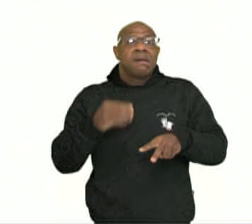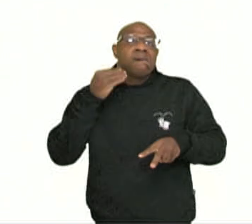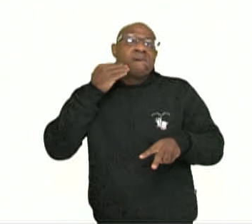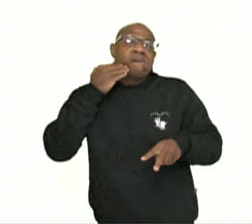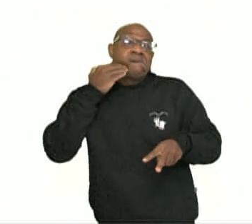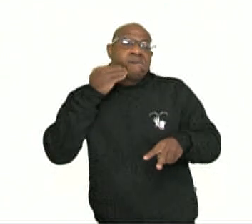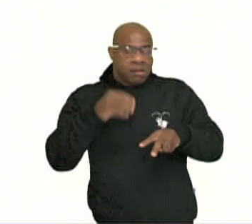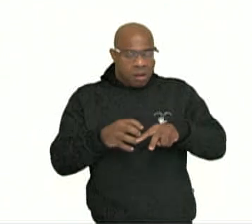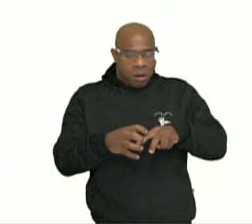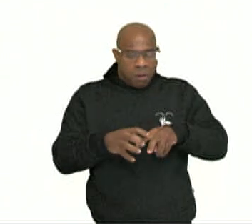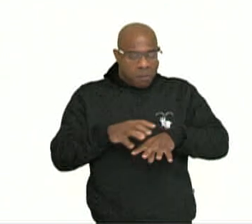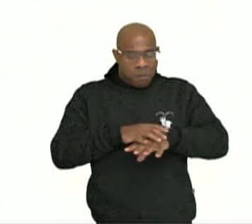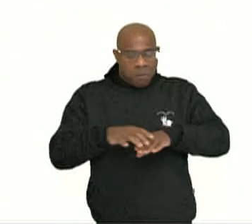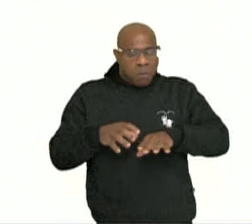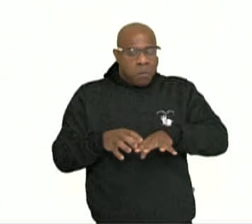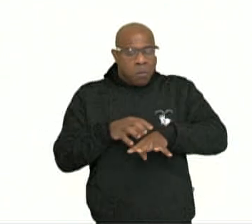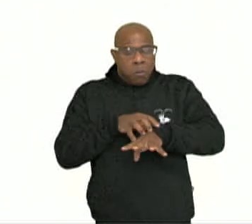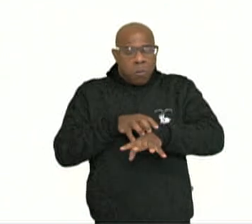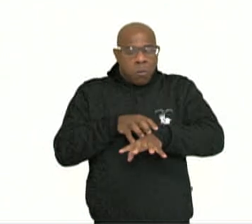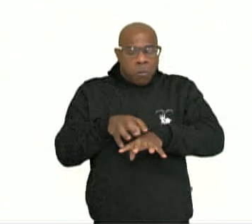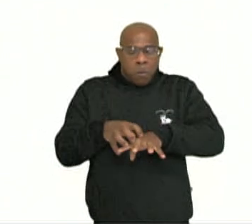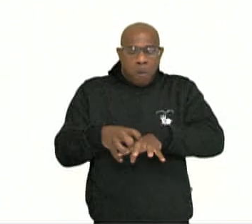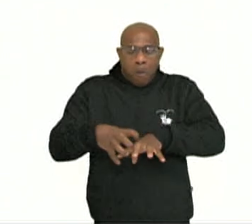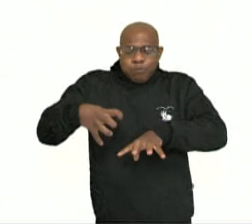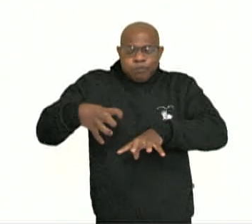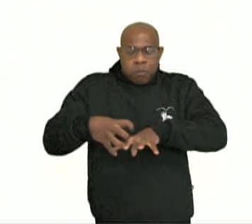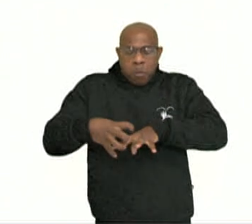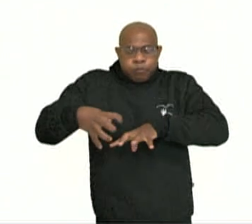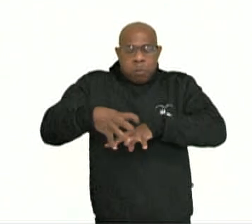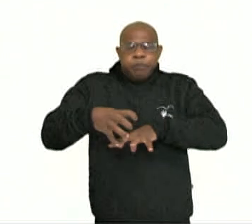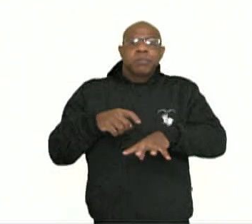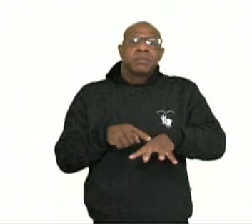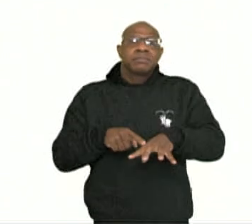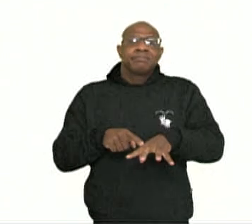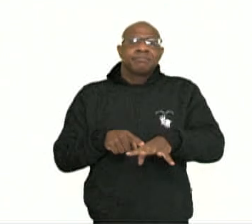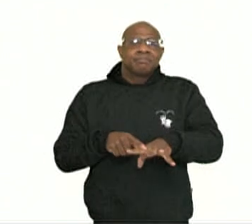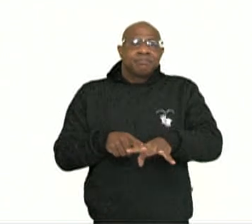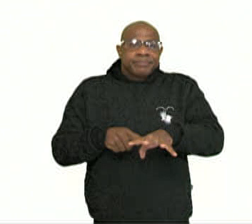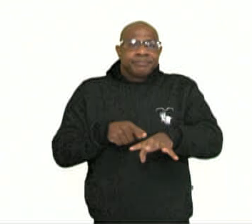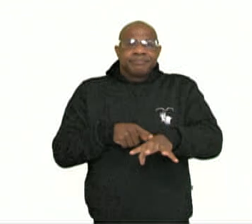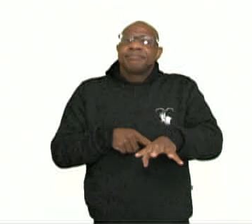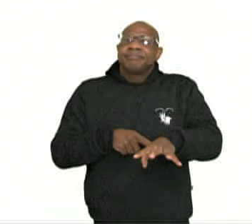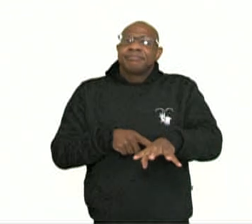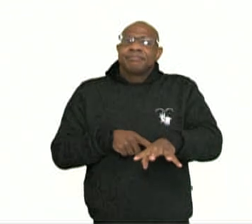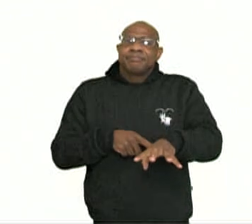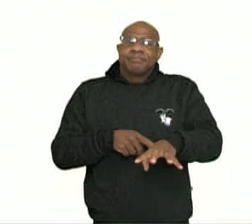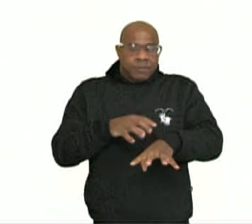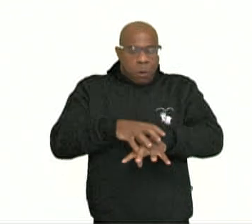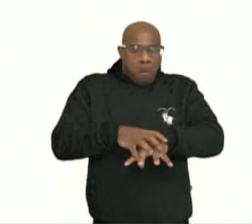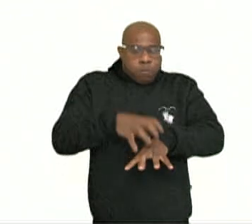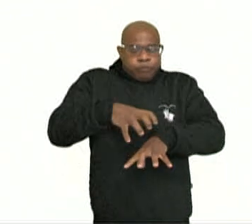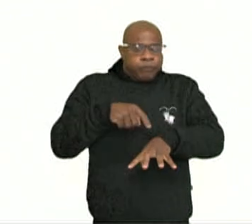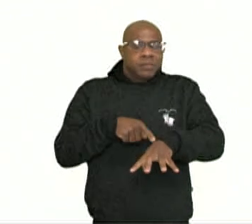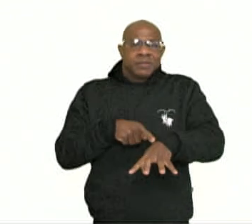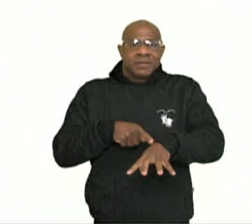deformados por essa característica do inchaço, que é muito peculiar dessa doença,